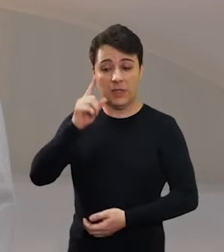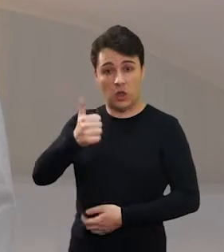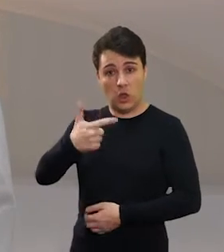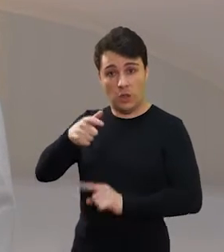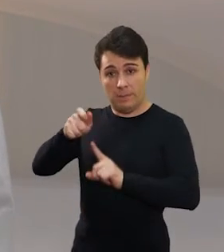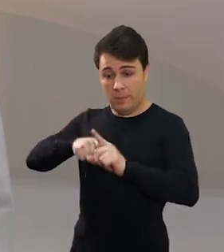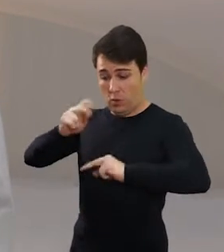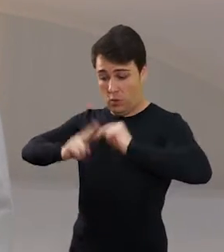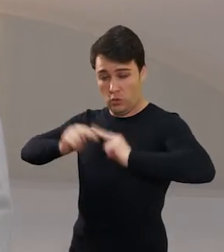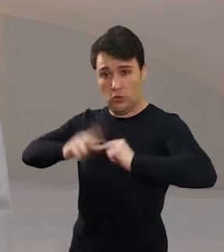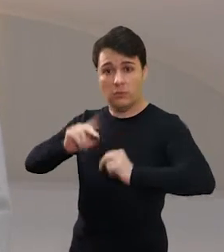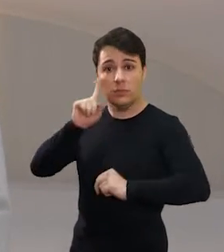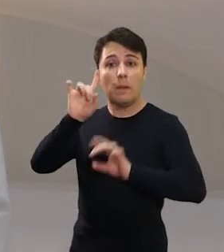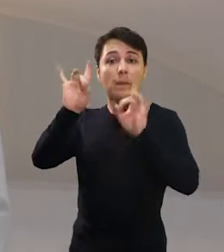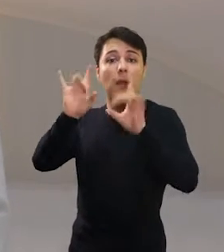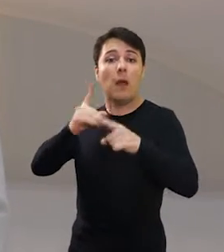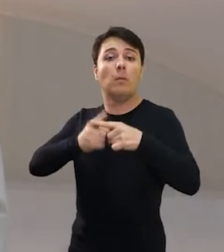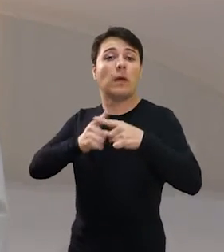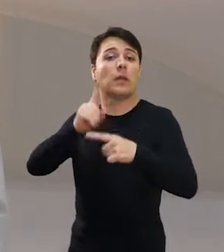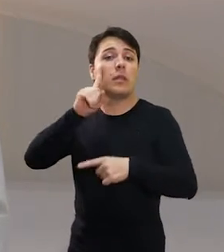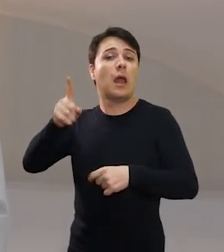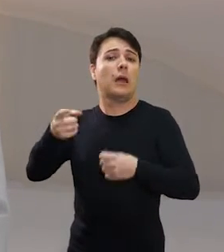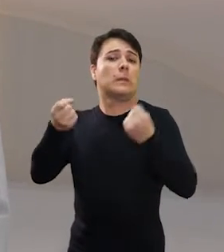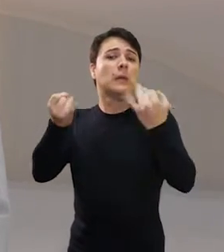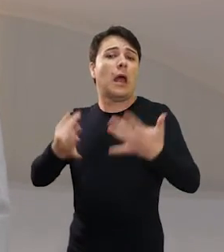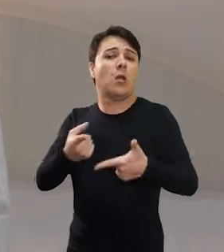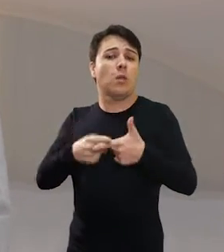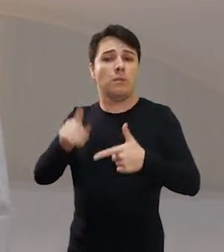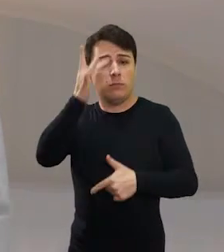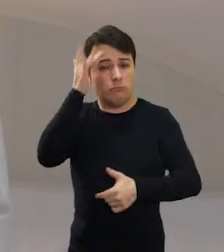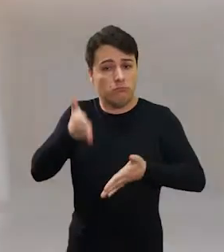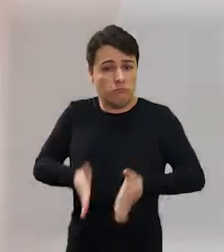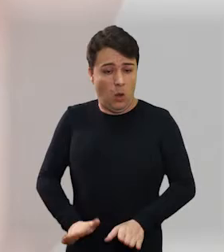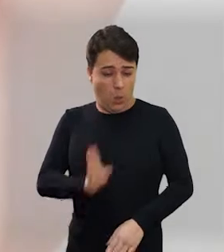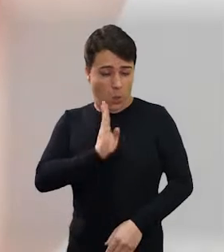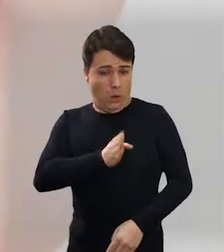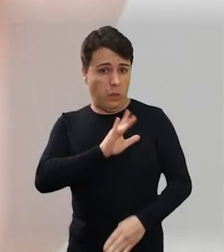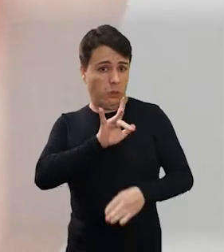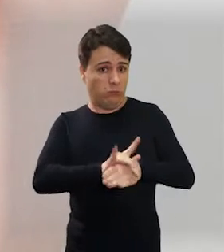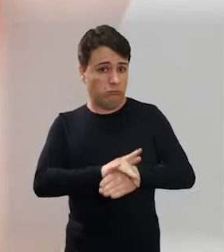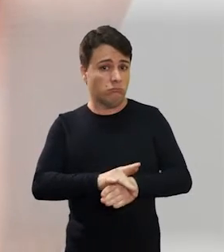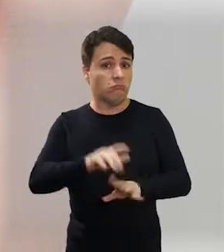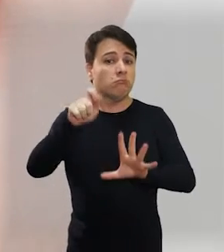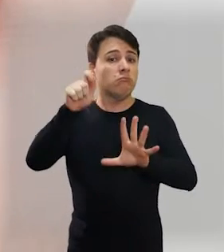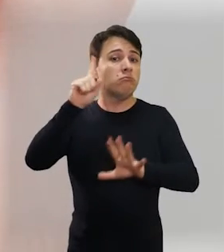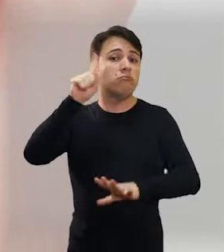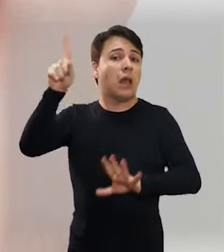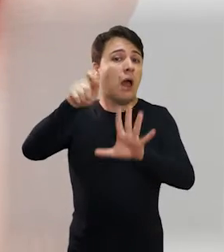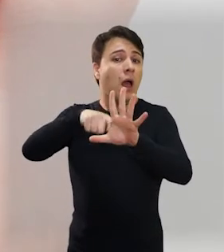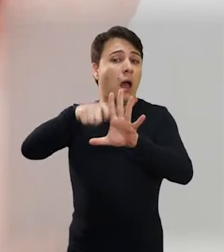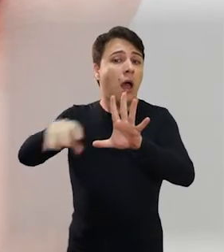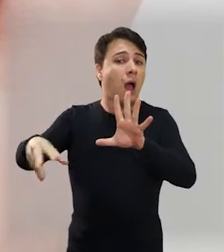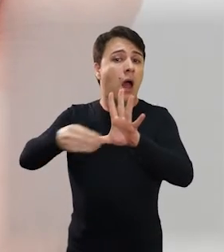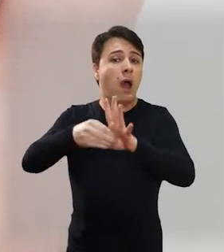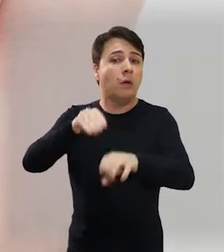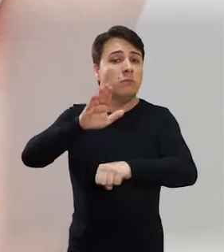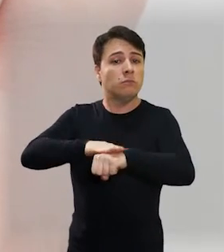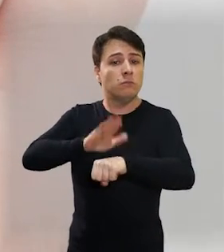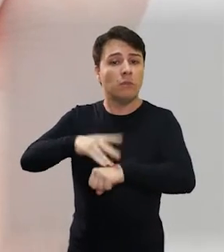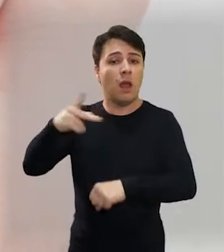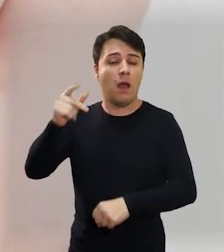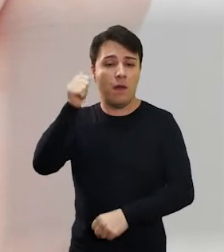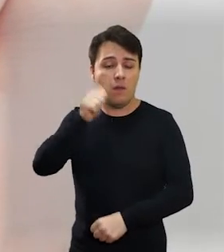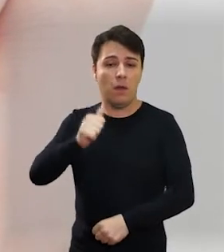12 de junho é o dia da conscientização sobre a cardiopatia congênita. A data, instituída no município por lei de autoria da